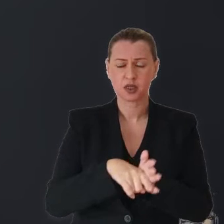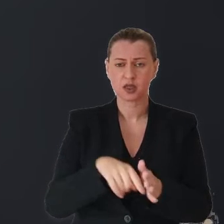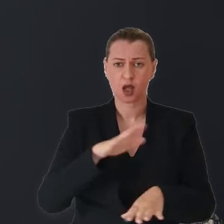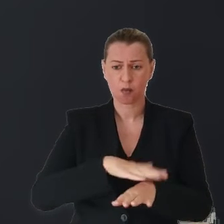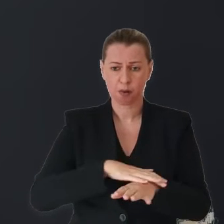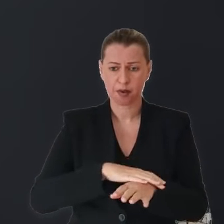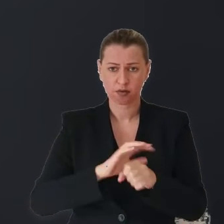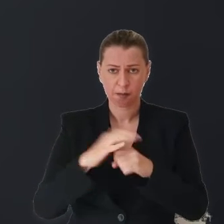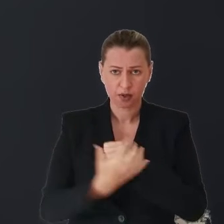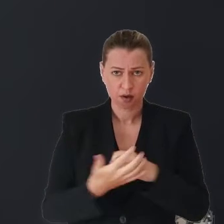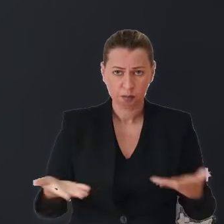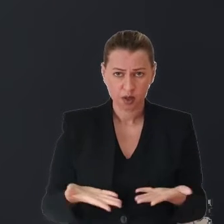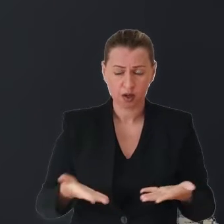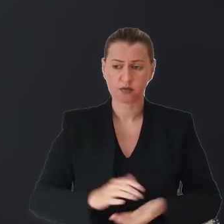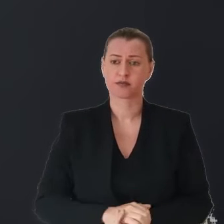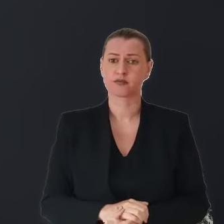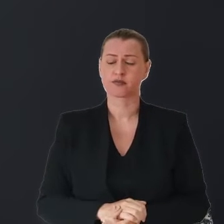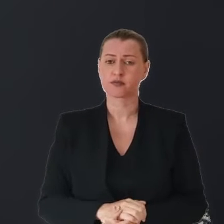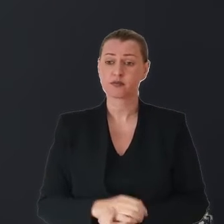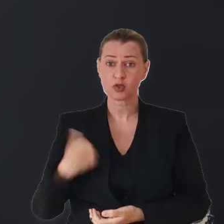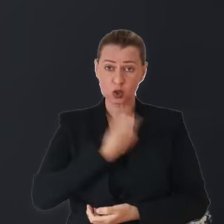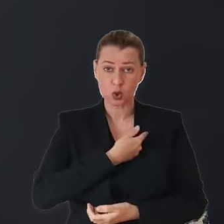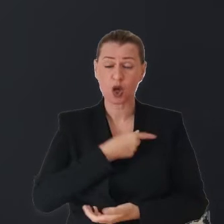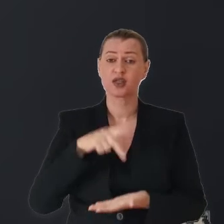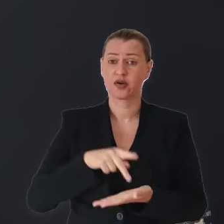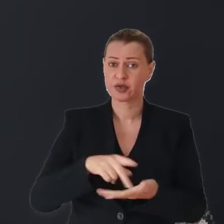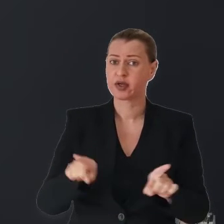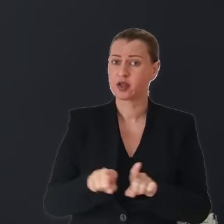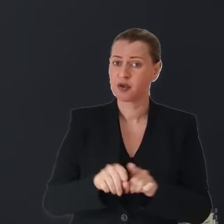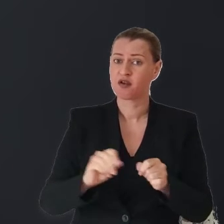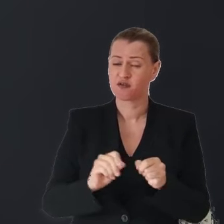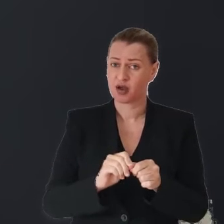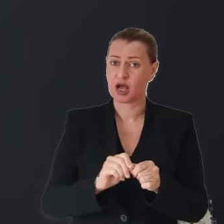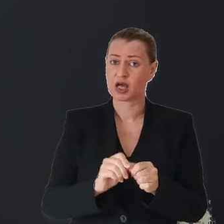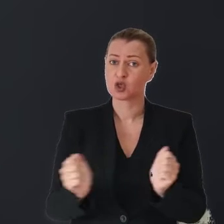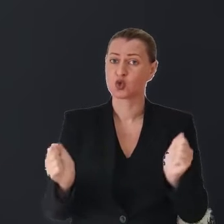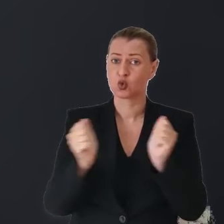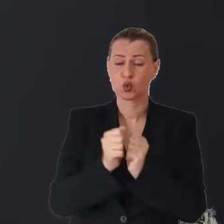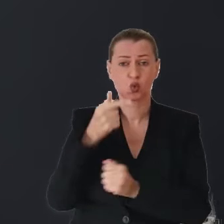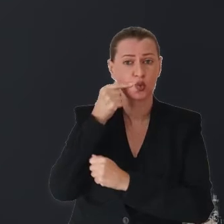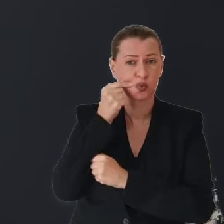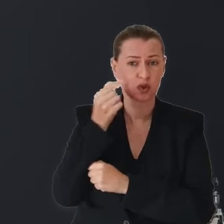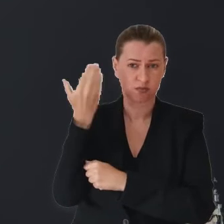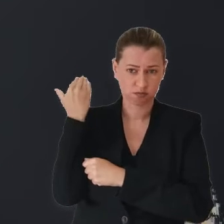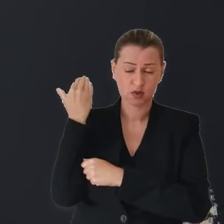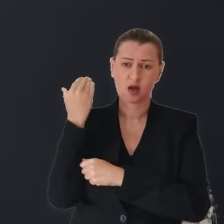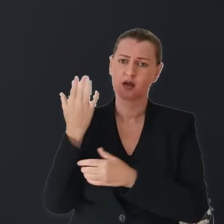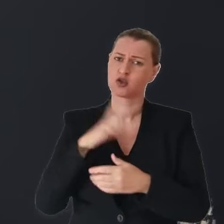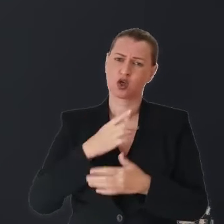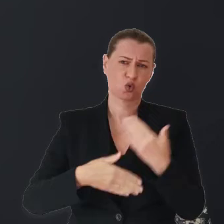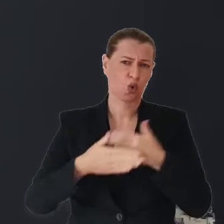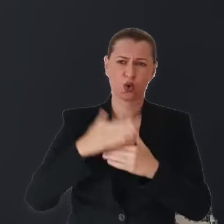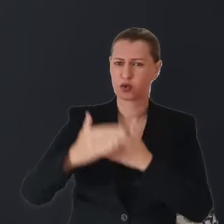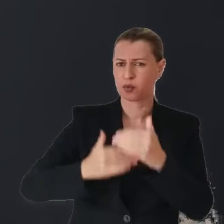durante a pandemia? A gente, na verdade, também, fazia tudo de forma presencial, as reuniões, apesar de todo o processo